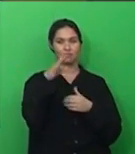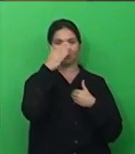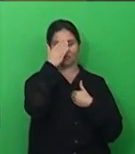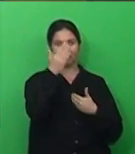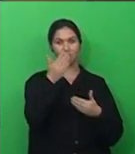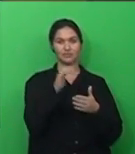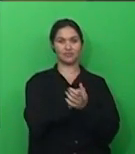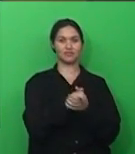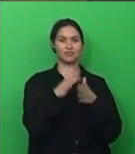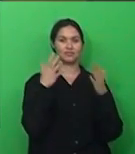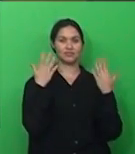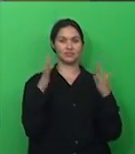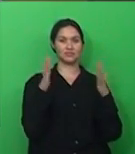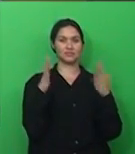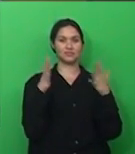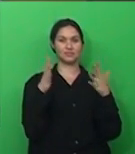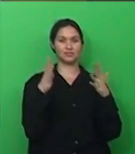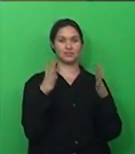obrigada.